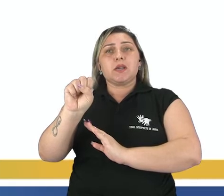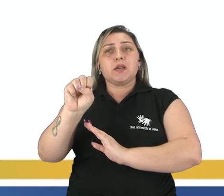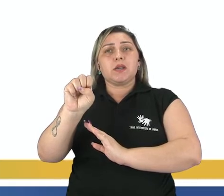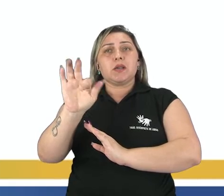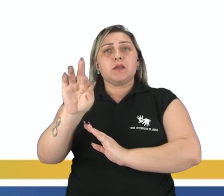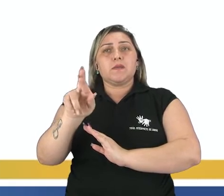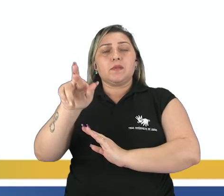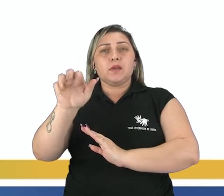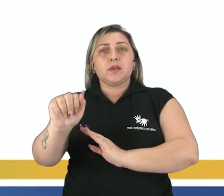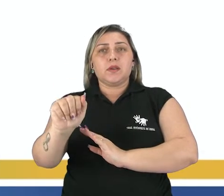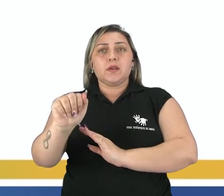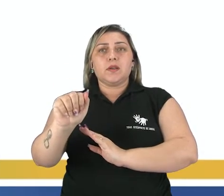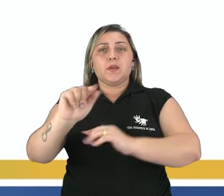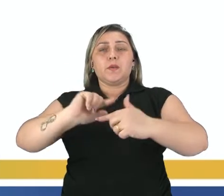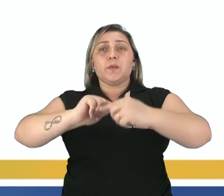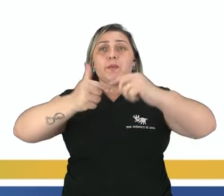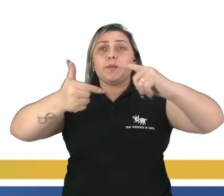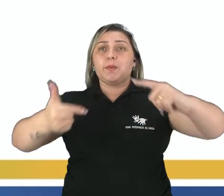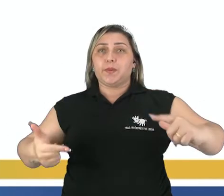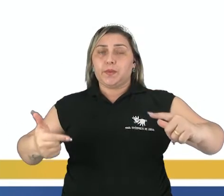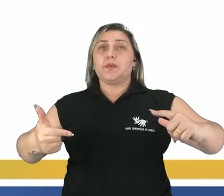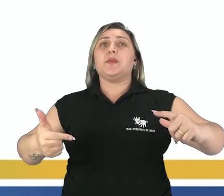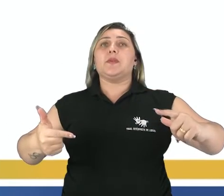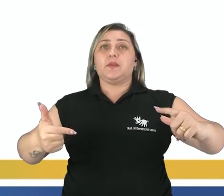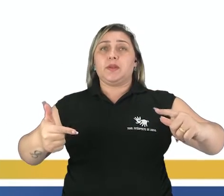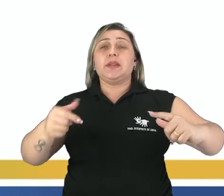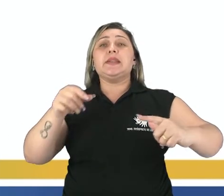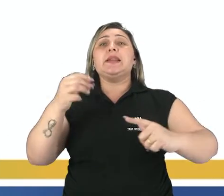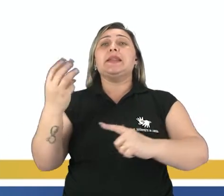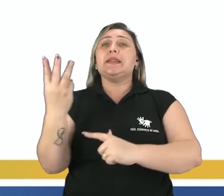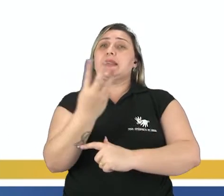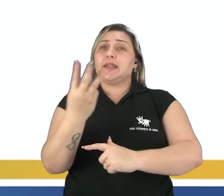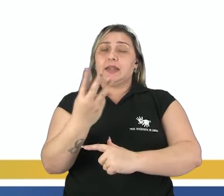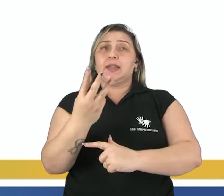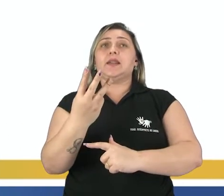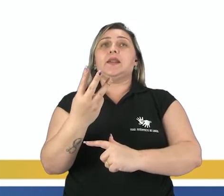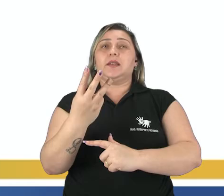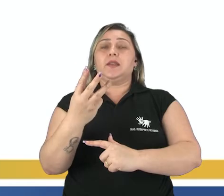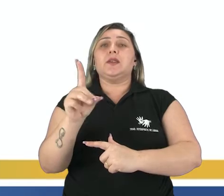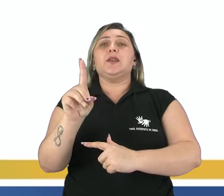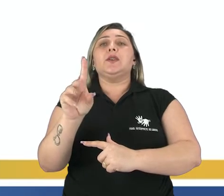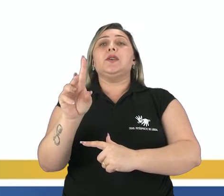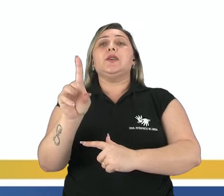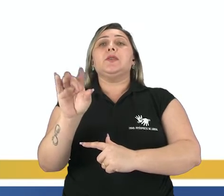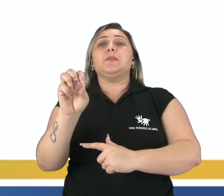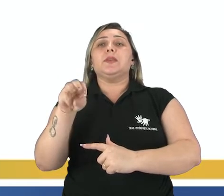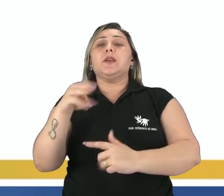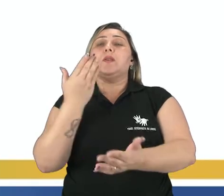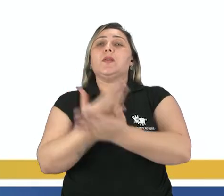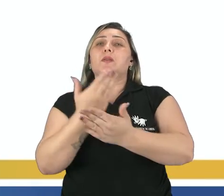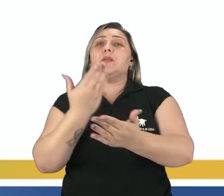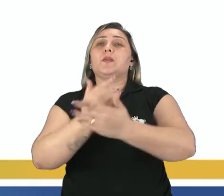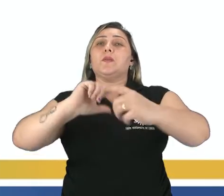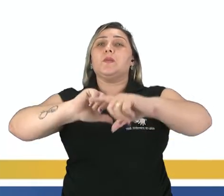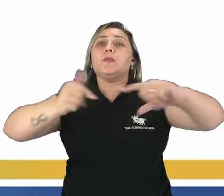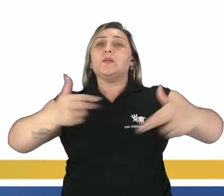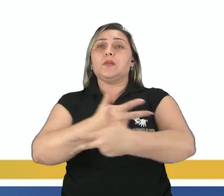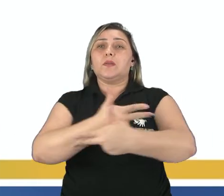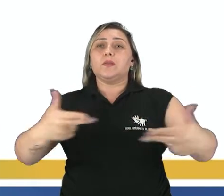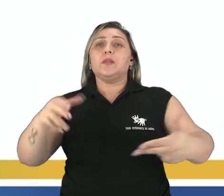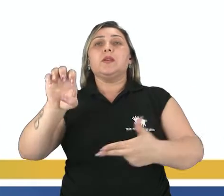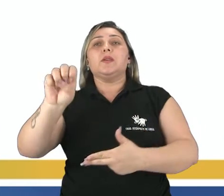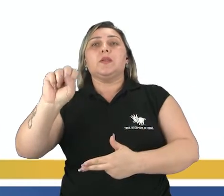A esfera é uma figura simétrica tridimensional que faz parte dos estudos da geometria